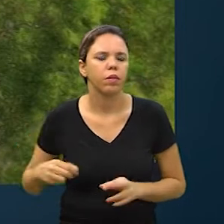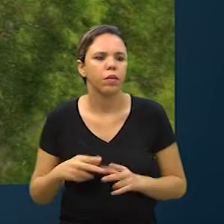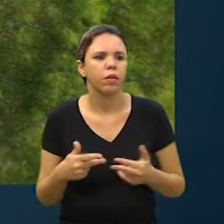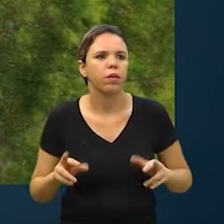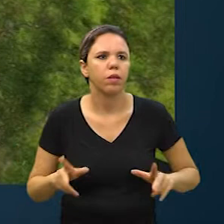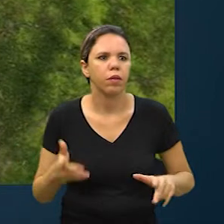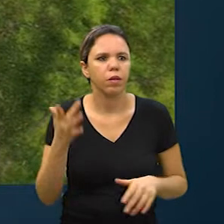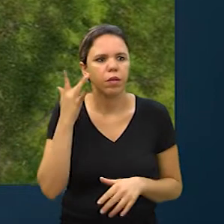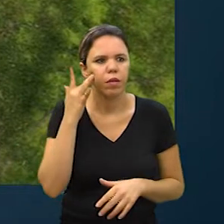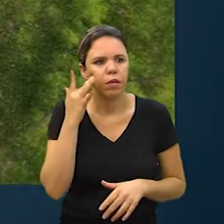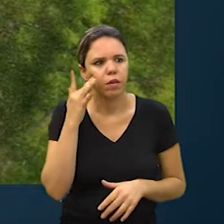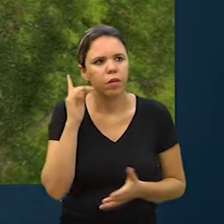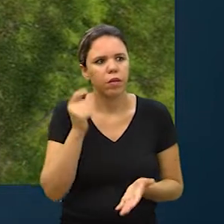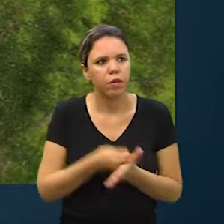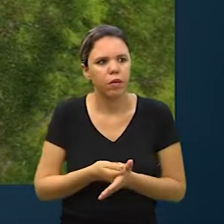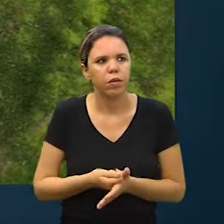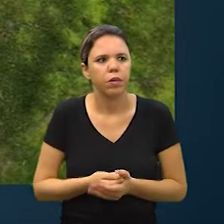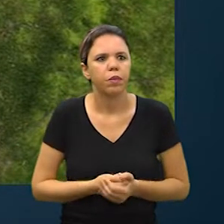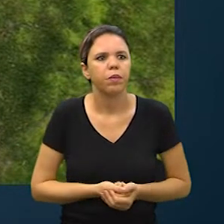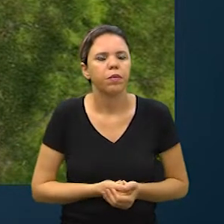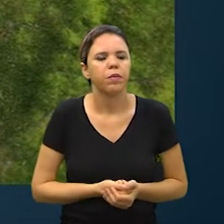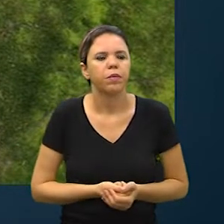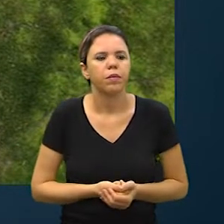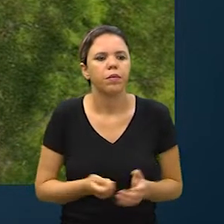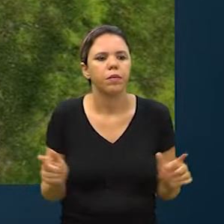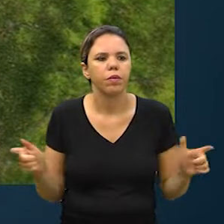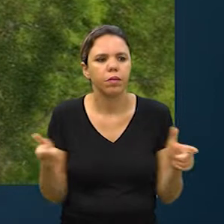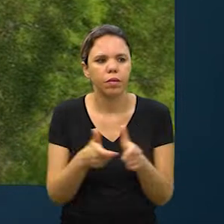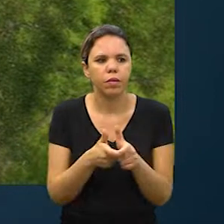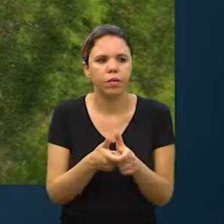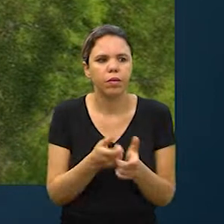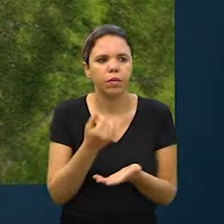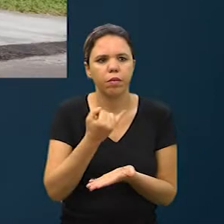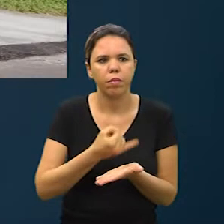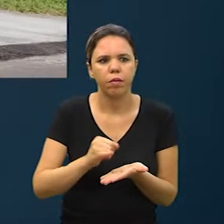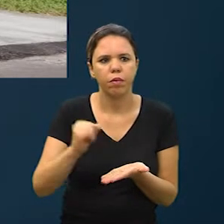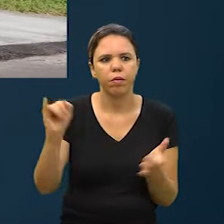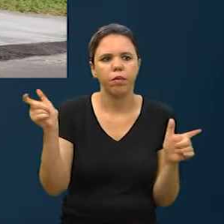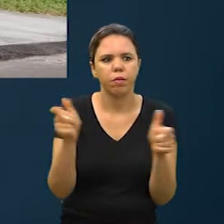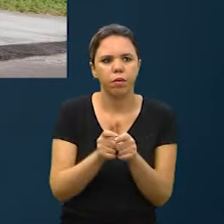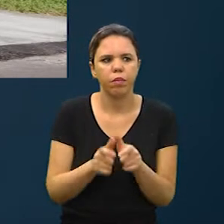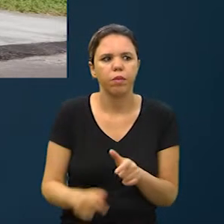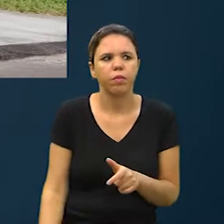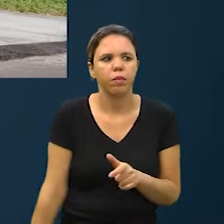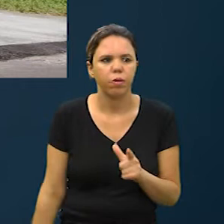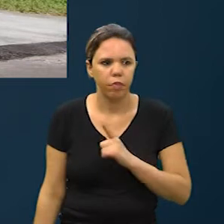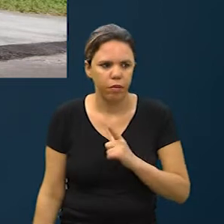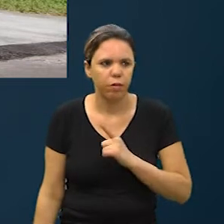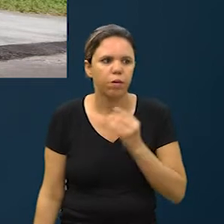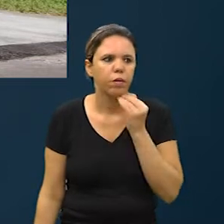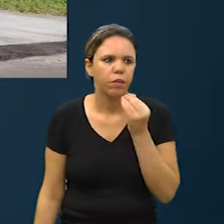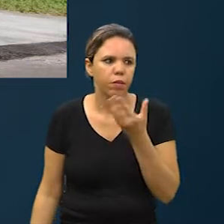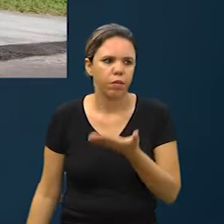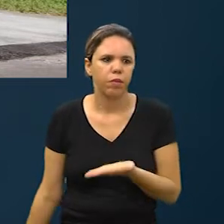que eu acho que é o decisivo foi a queda nos juros. Queda nos juros proporciona